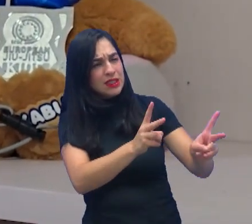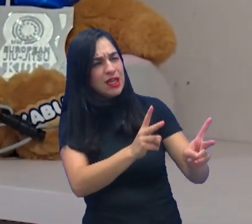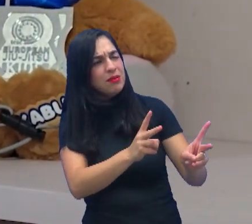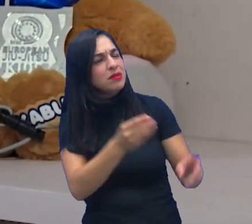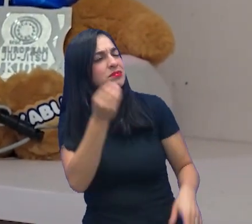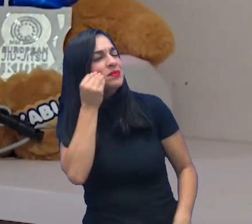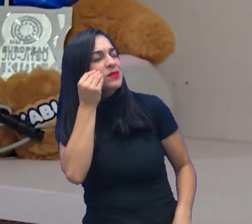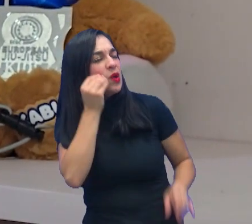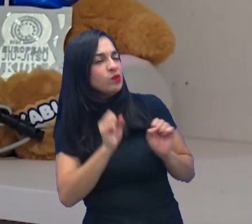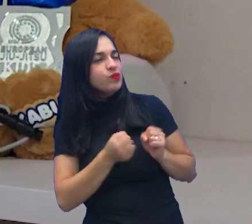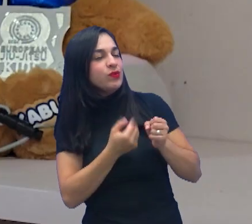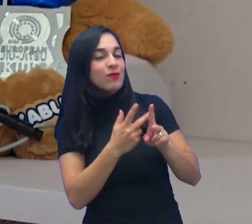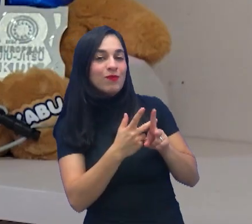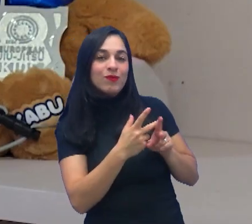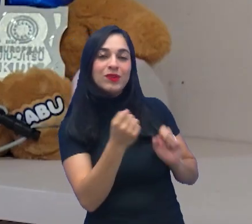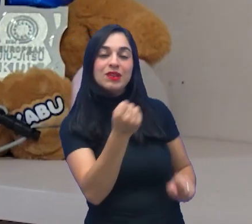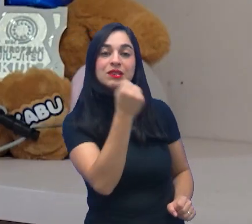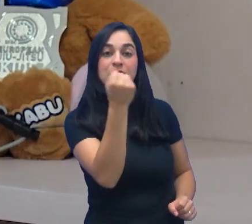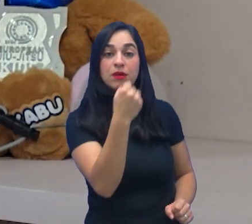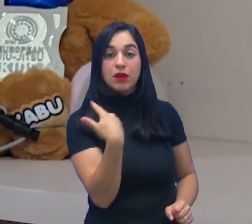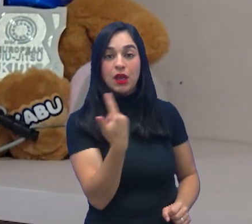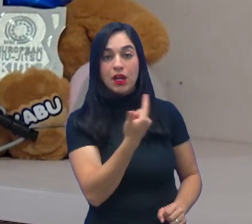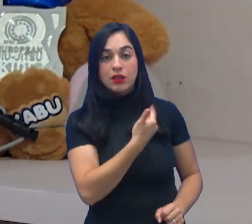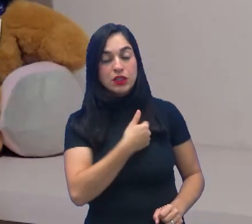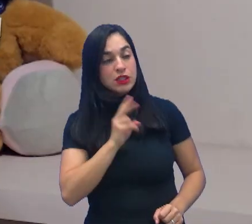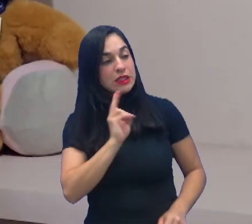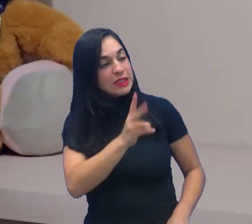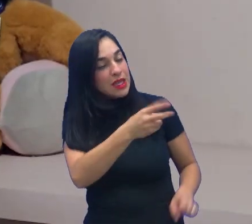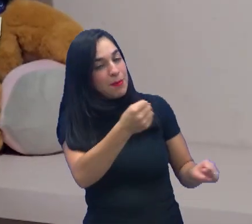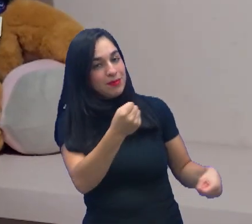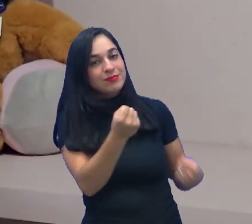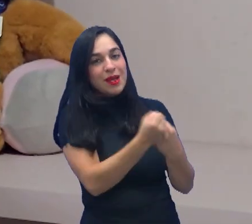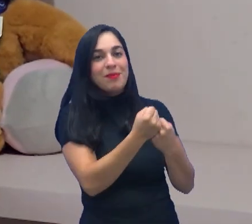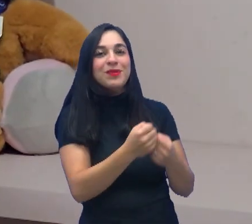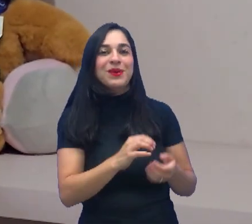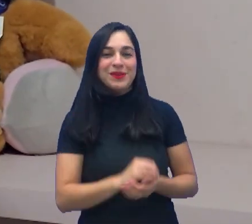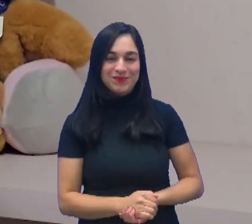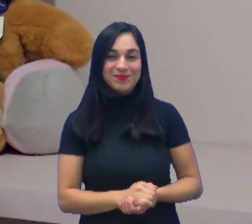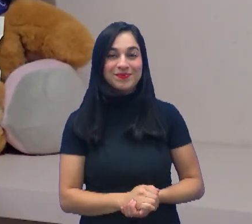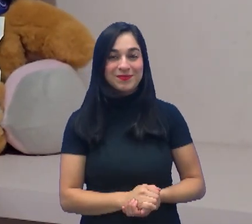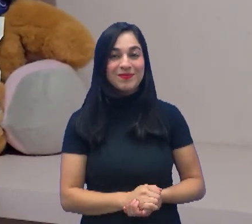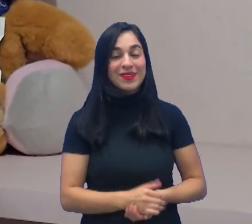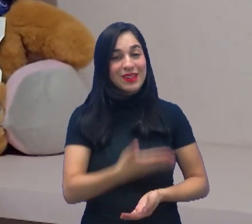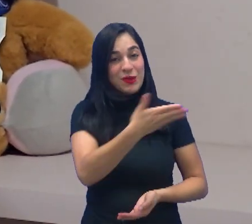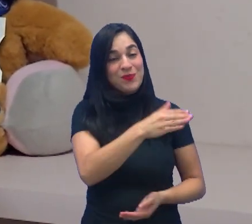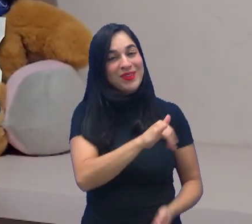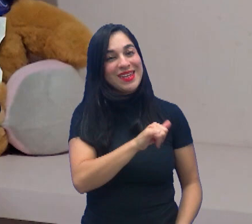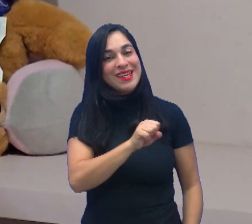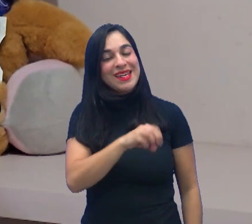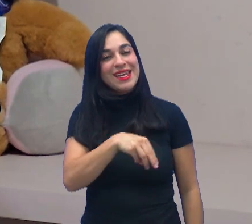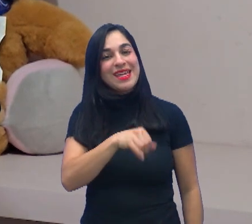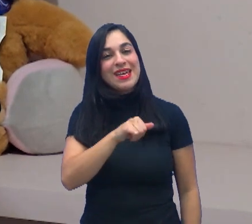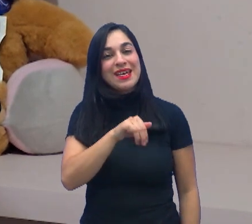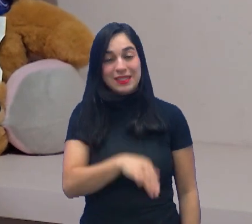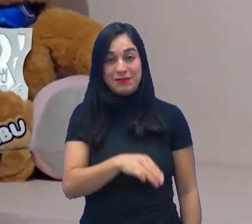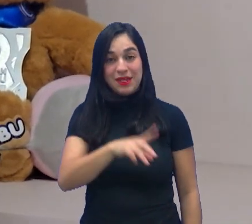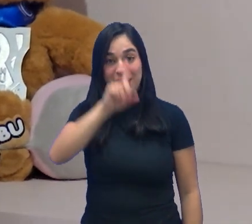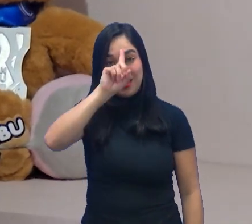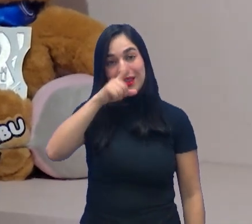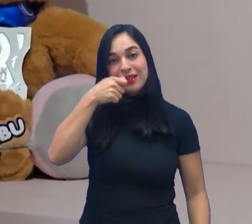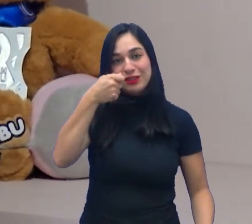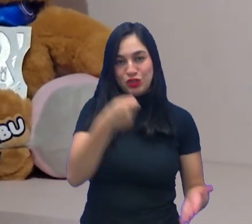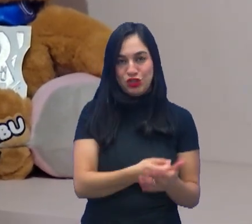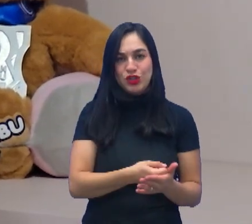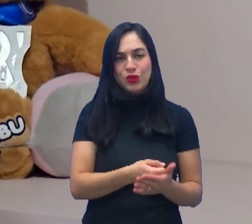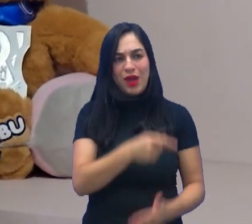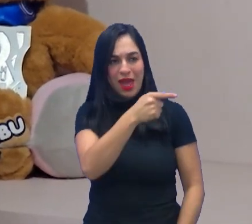sonhos. E que a gente sempre vai estar te apoiando. Falar dessa trajetória que a Yasmin decidiu seguir, né? Não só ela, como